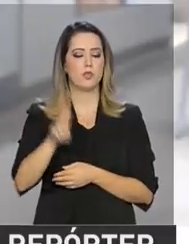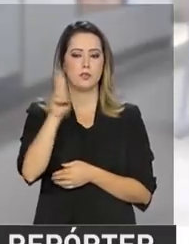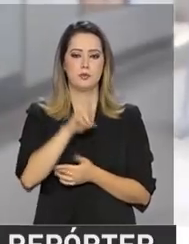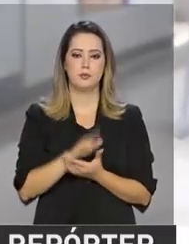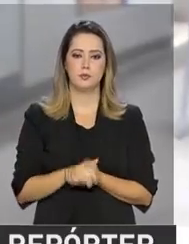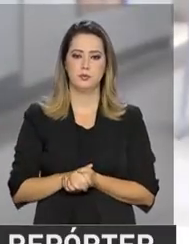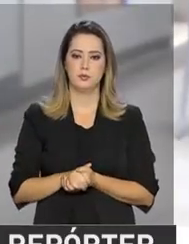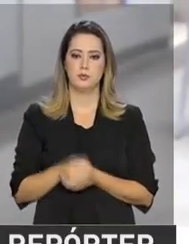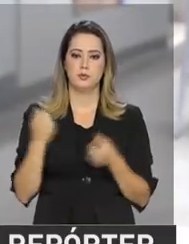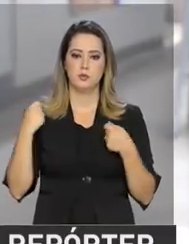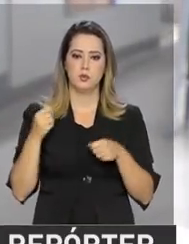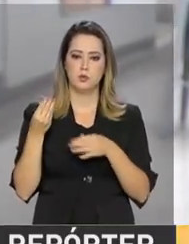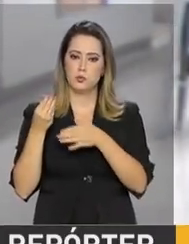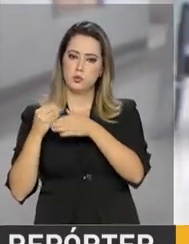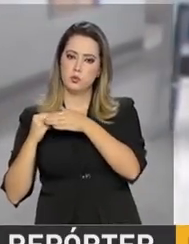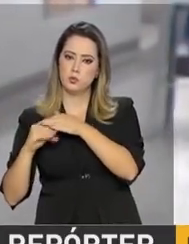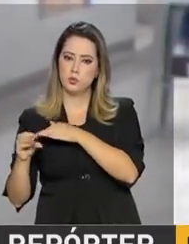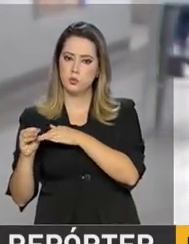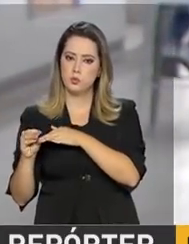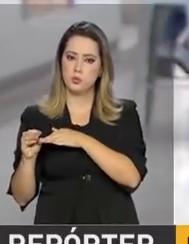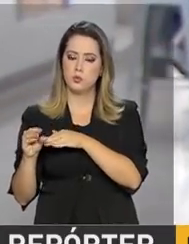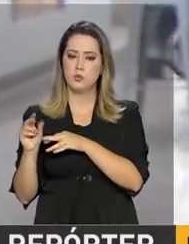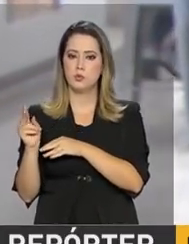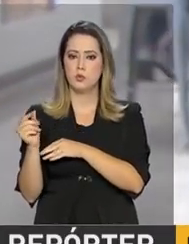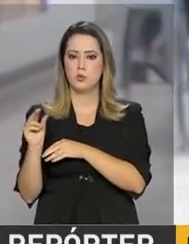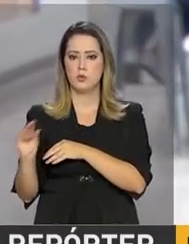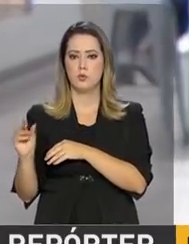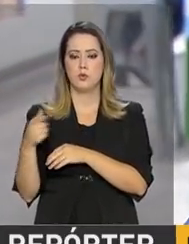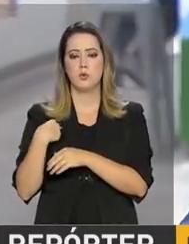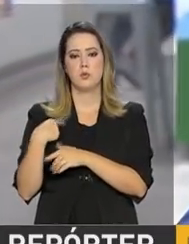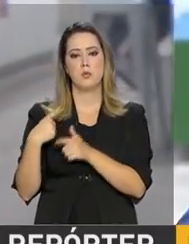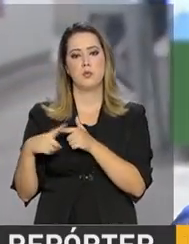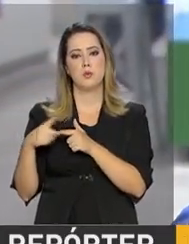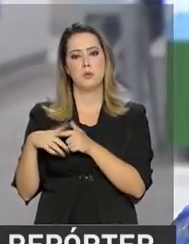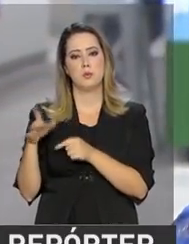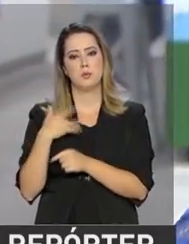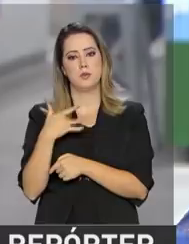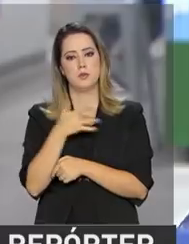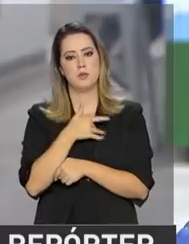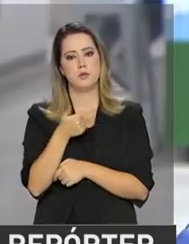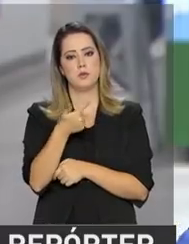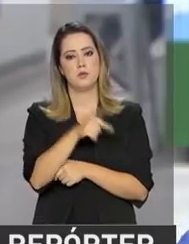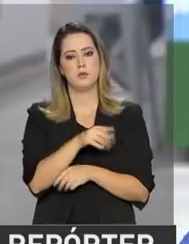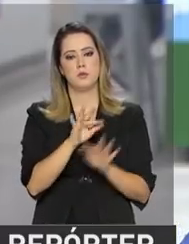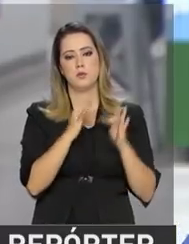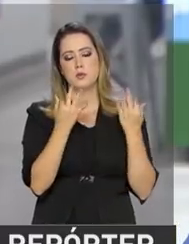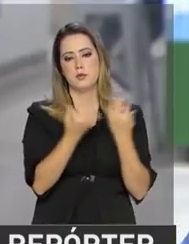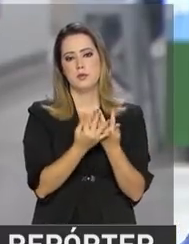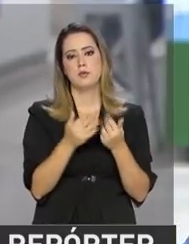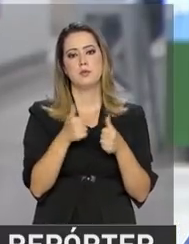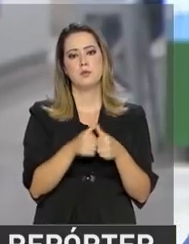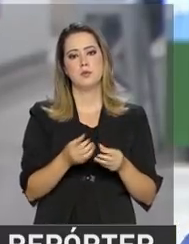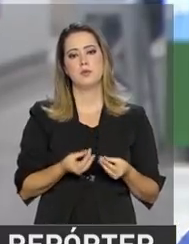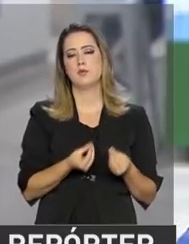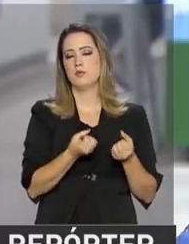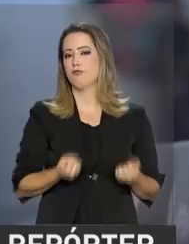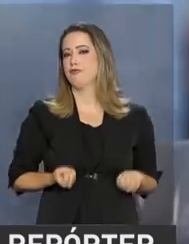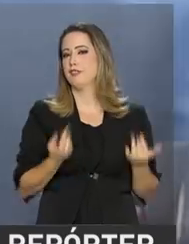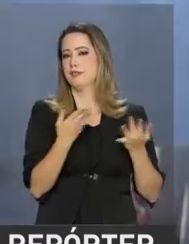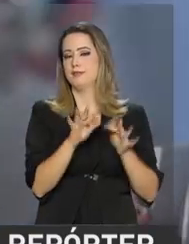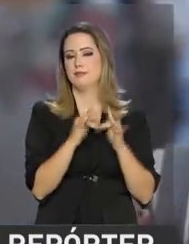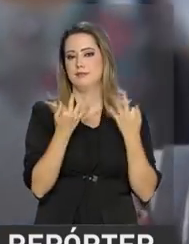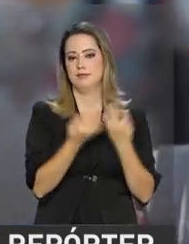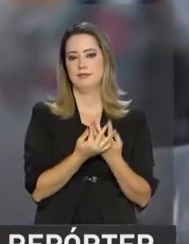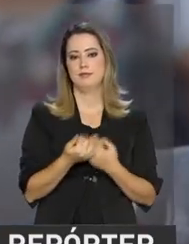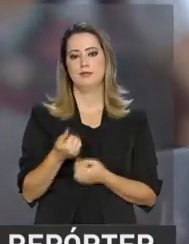tive que deixar um pouco pro frau meu resolver o meu problema de saúde o restante para ficar com a família mesmo gastar com a família